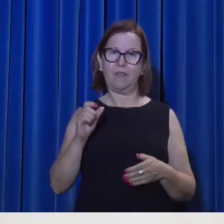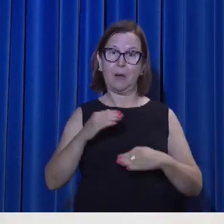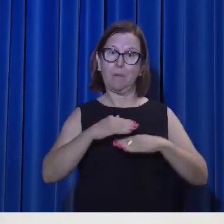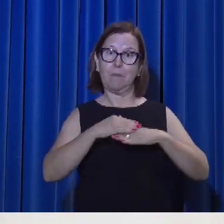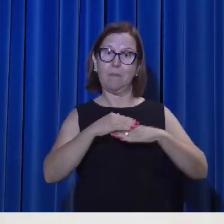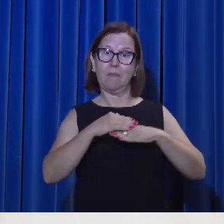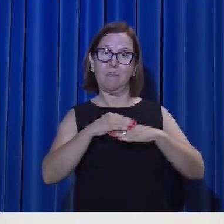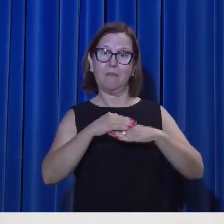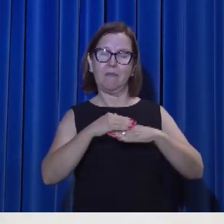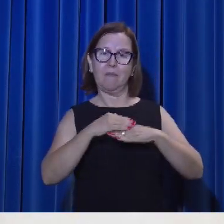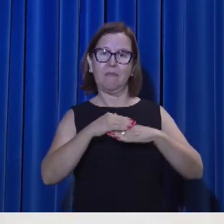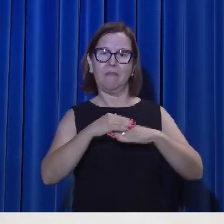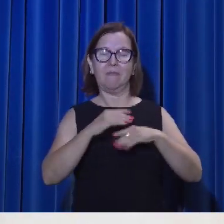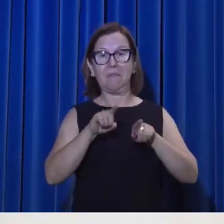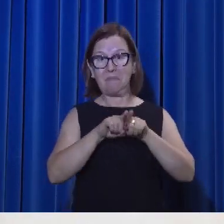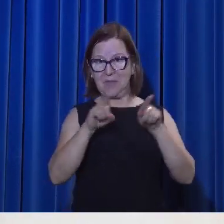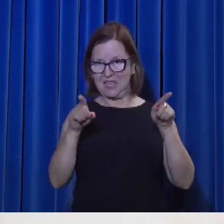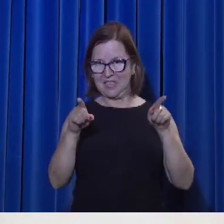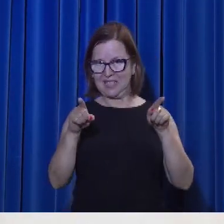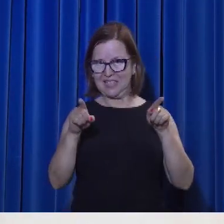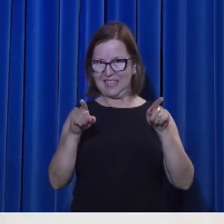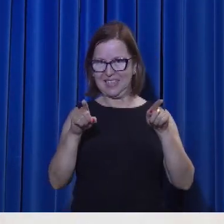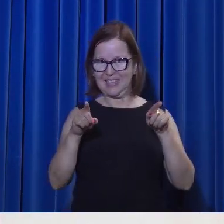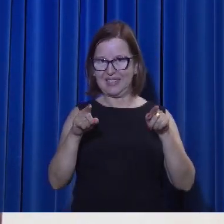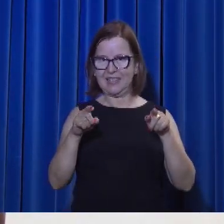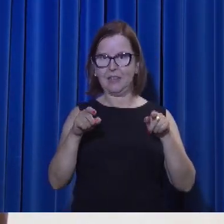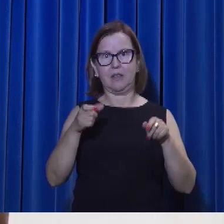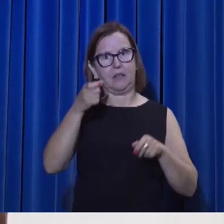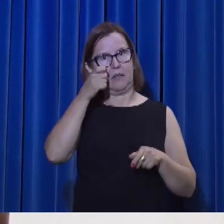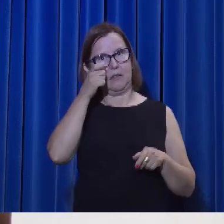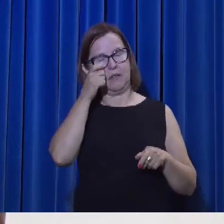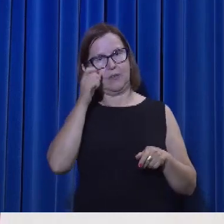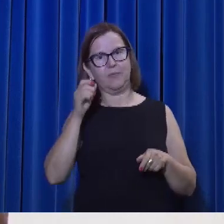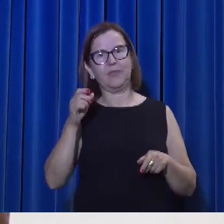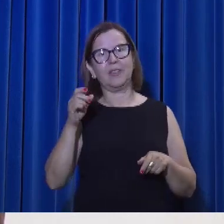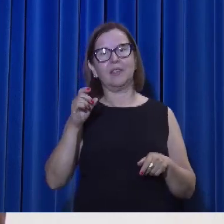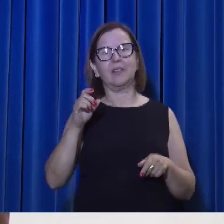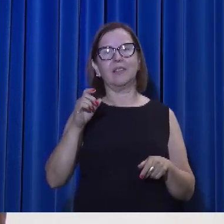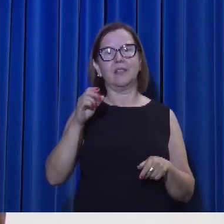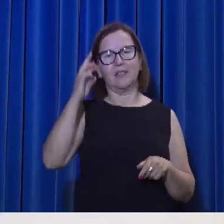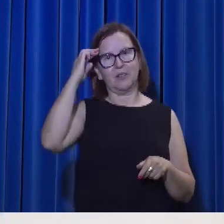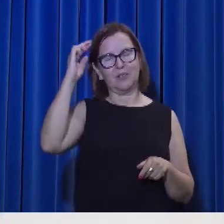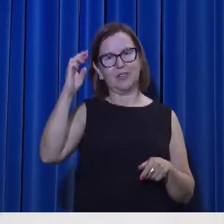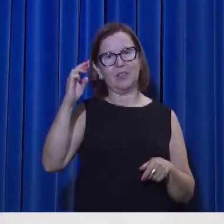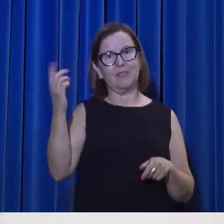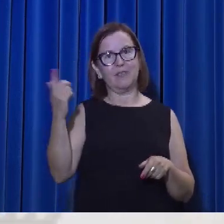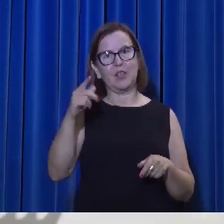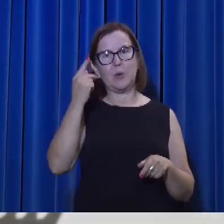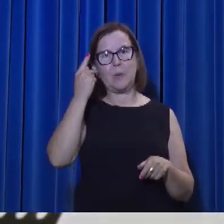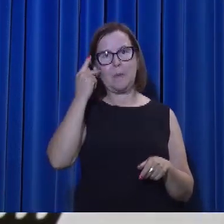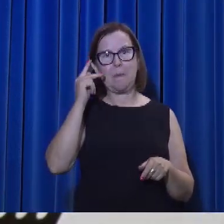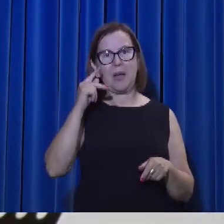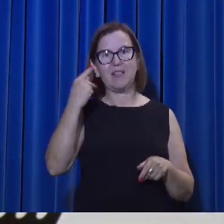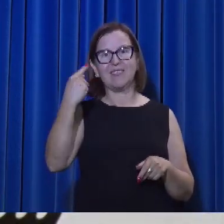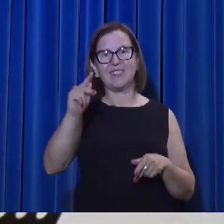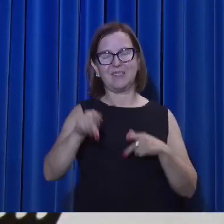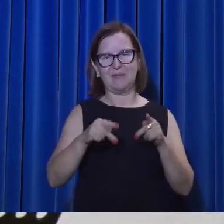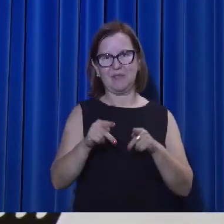e tem que olhar. Ele veio para o que era seu e os seus não o receberam,